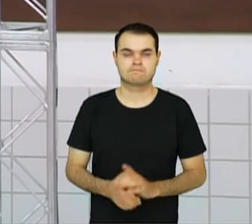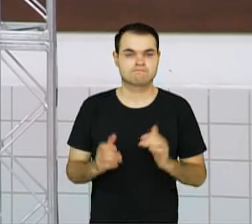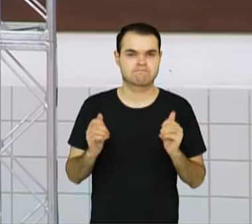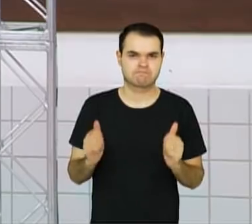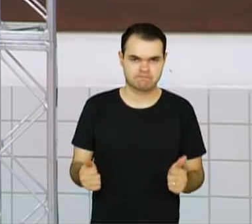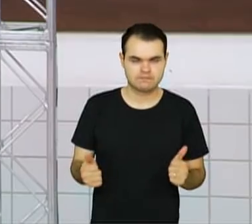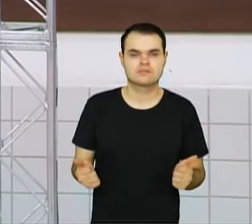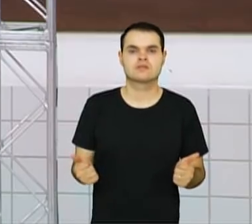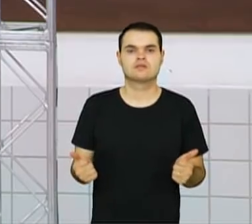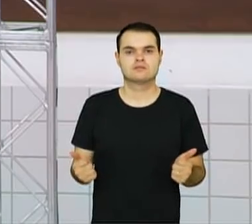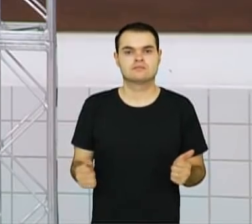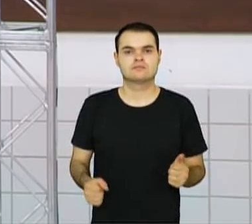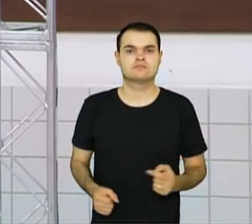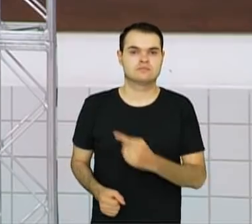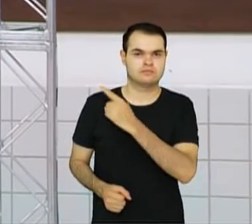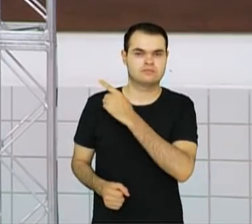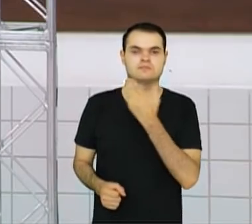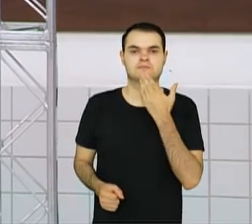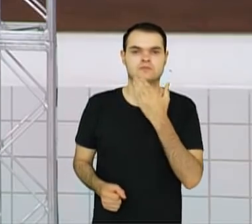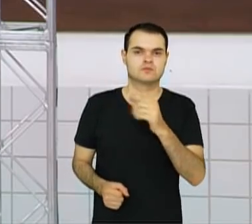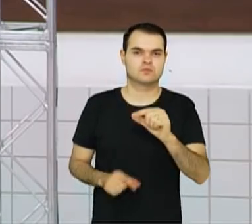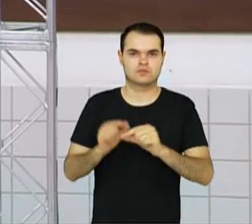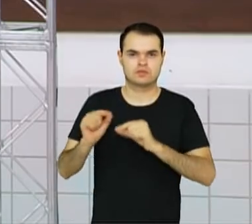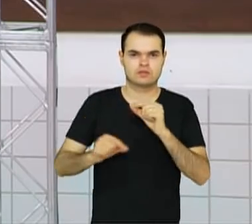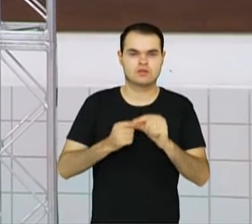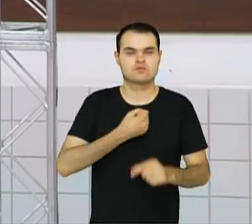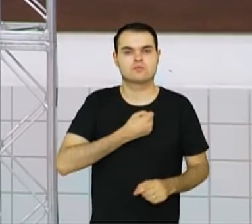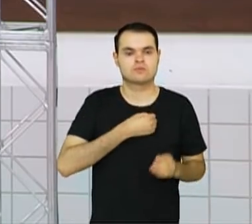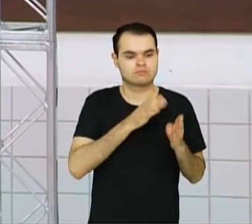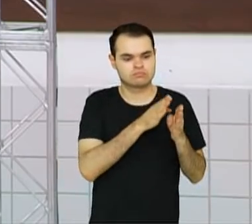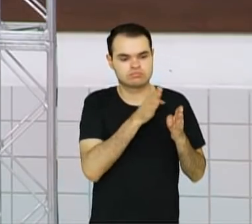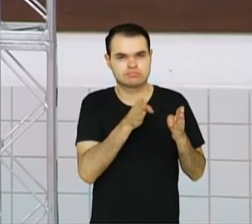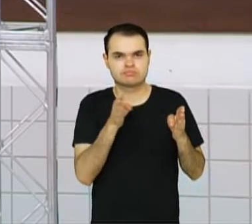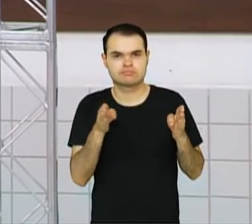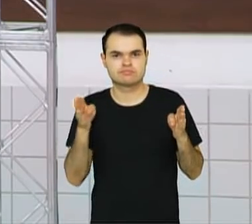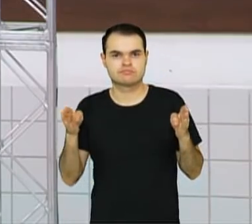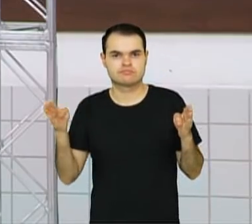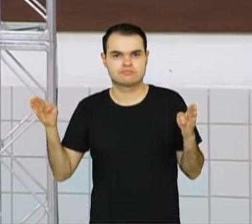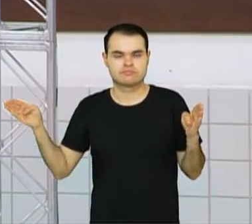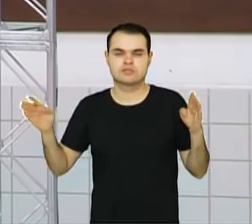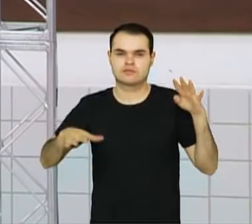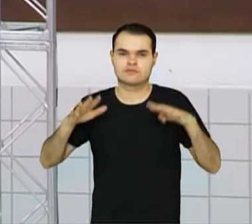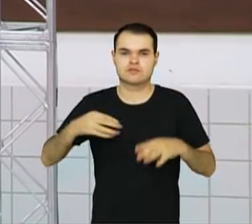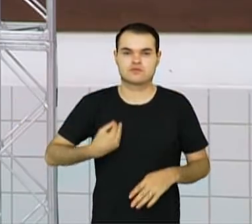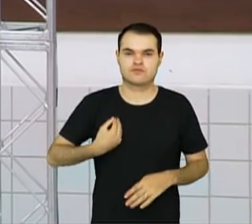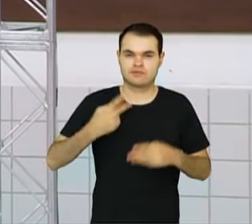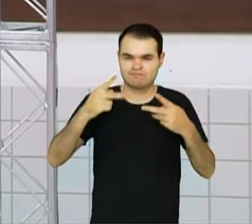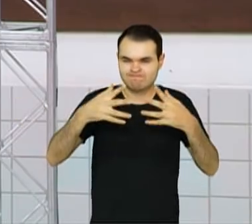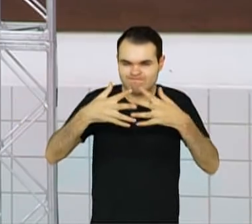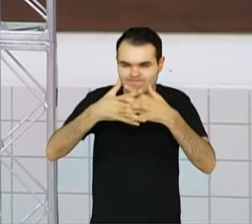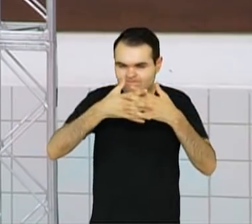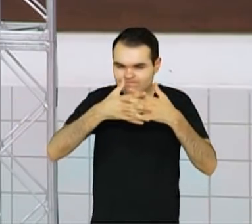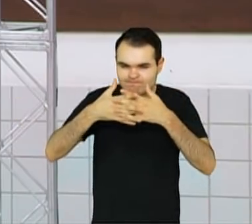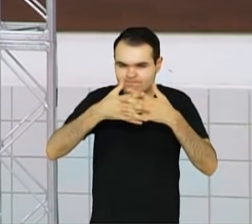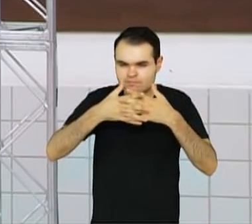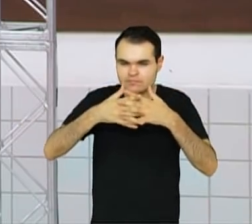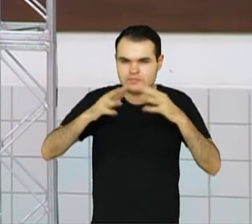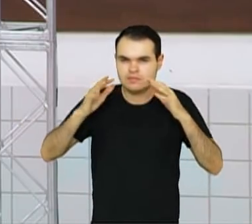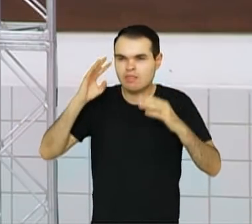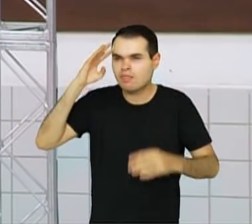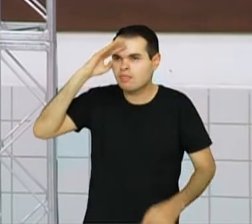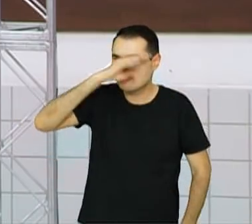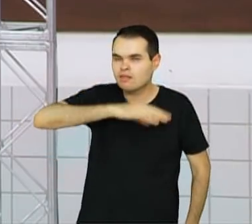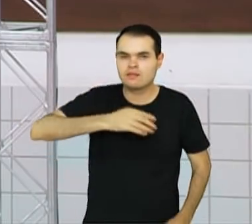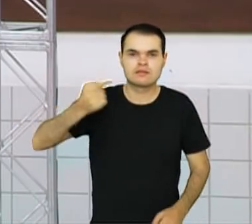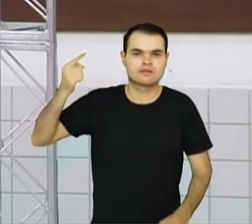Muito bem, pessoal. Então, esse exercício, ele falava de números consecutivos, o que pode ter complicado um pouco a sua vida se você não prestou atenção no que o professor falou